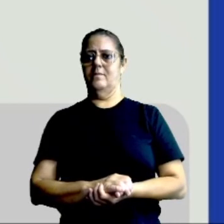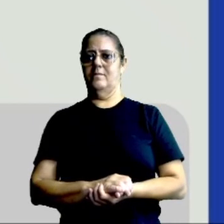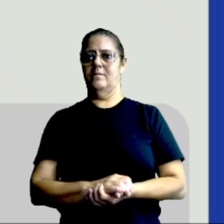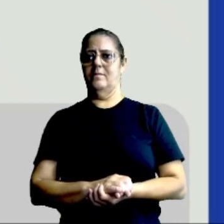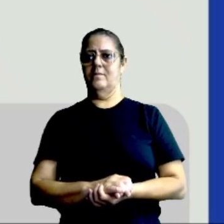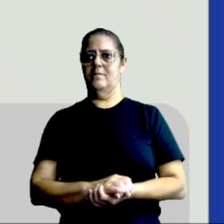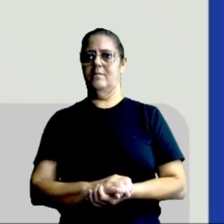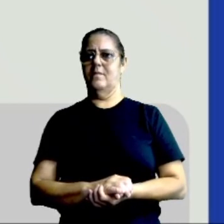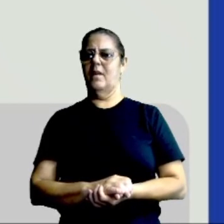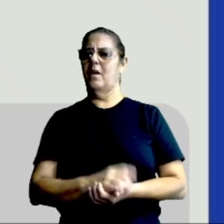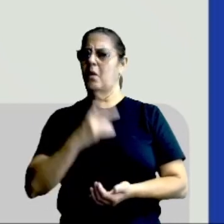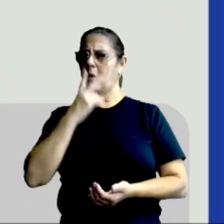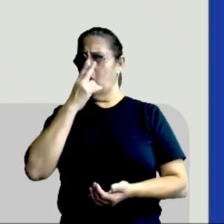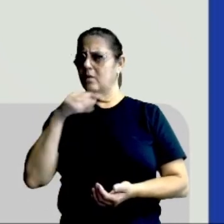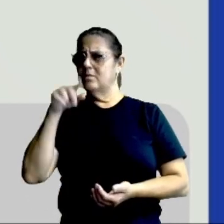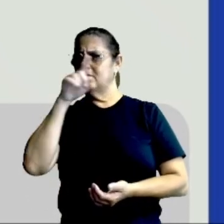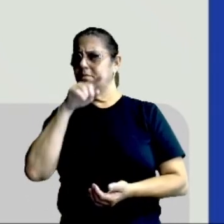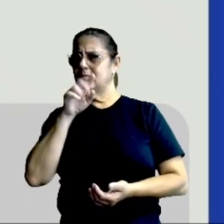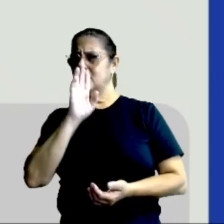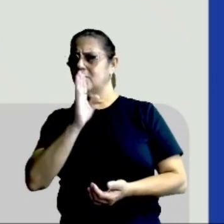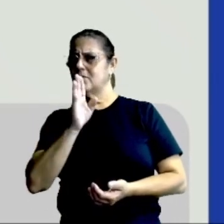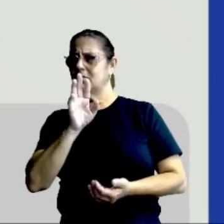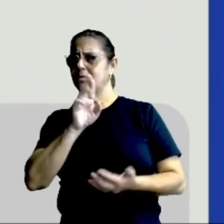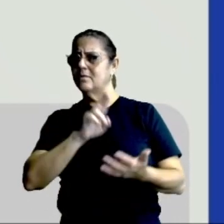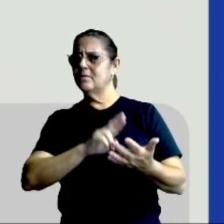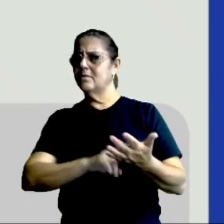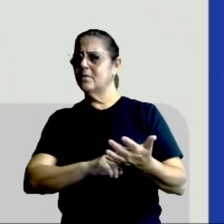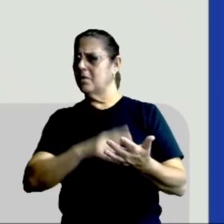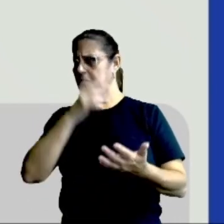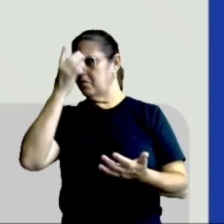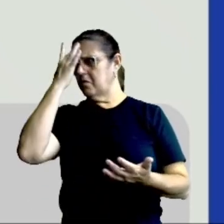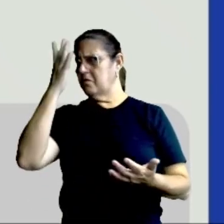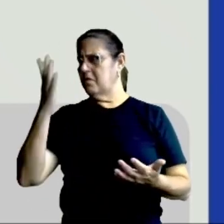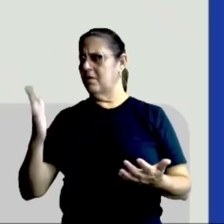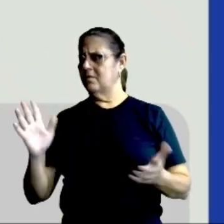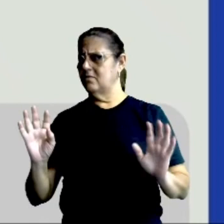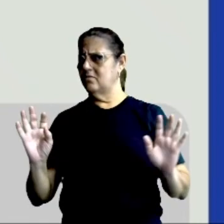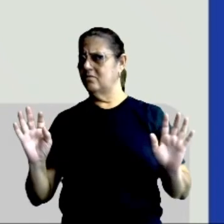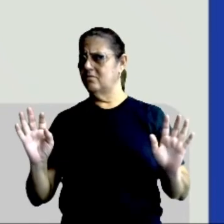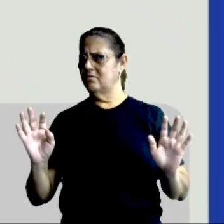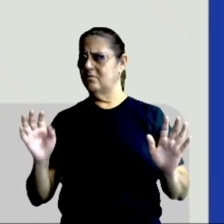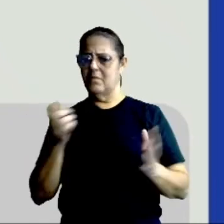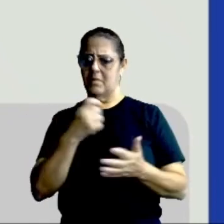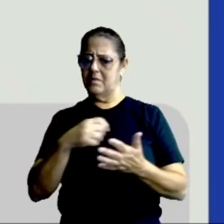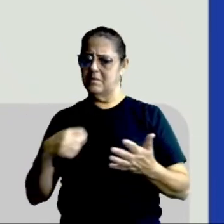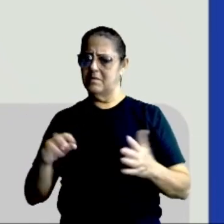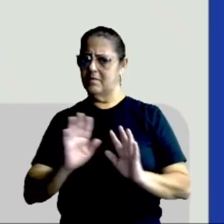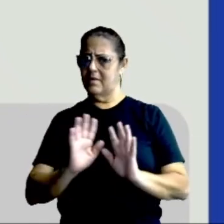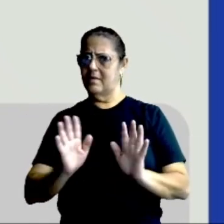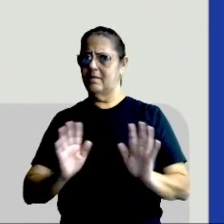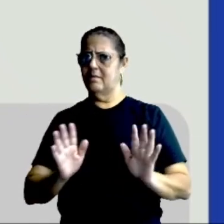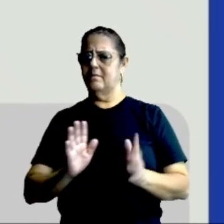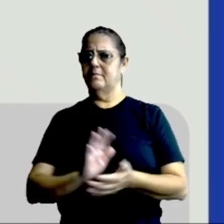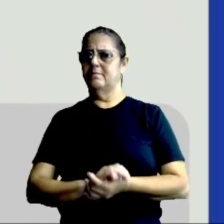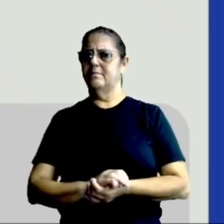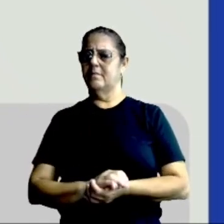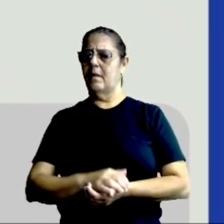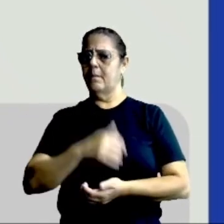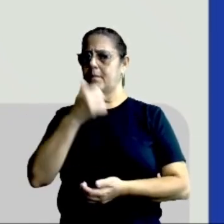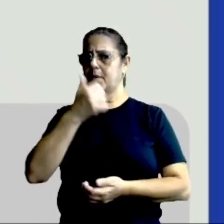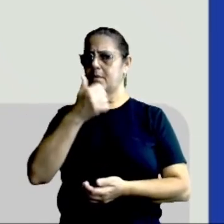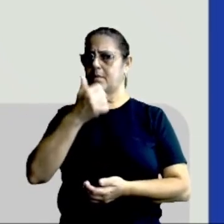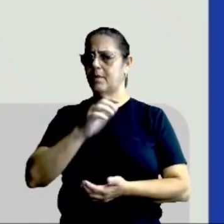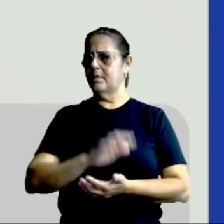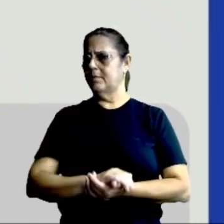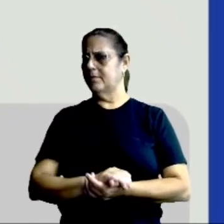Eu acredito que vocês já marcaram, né? Essa foi fácil porque não precisou nem escrever. Vamos analisar. Primeira